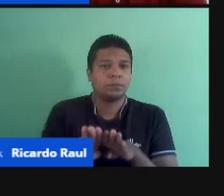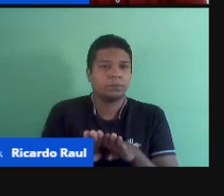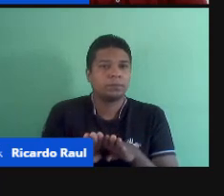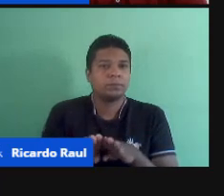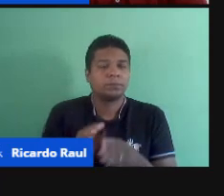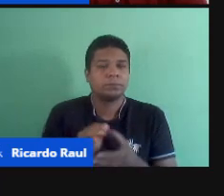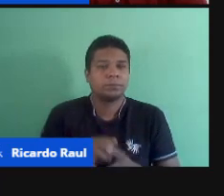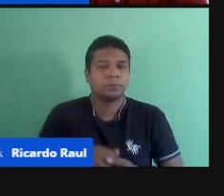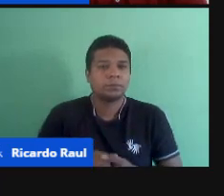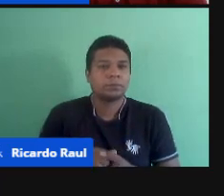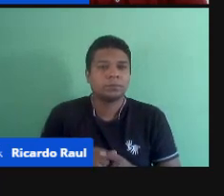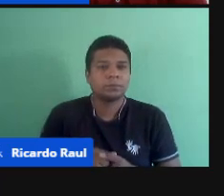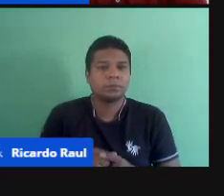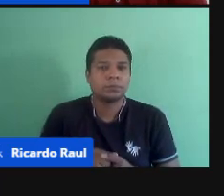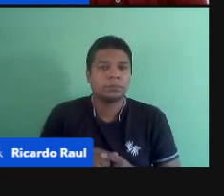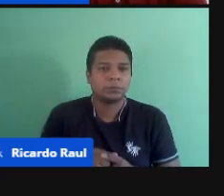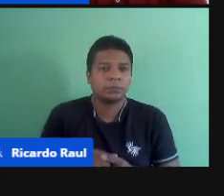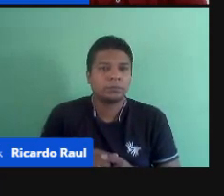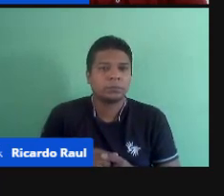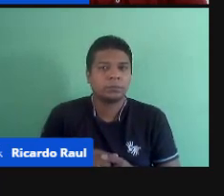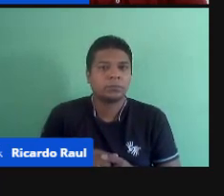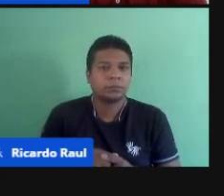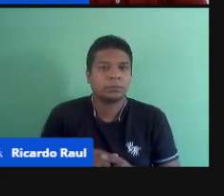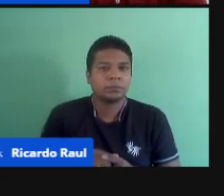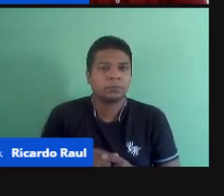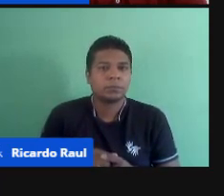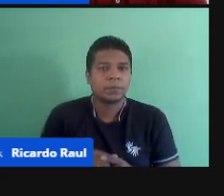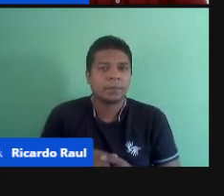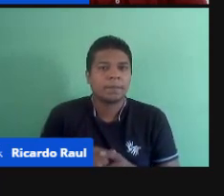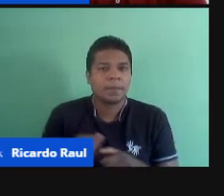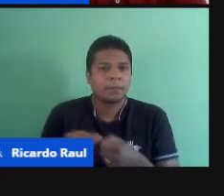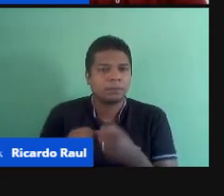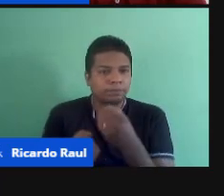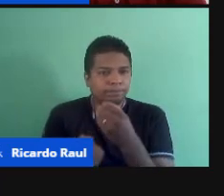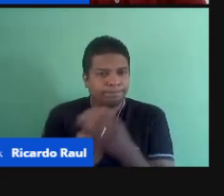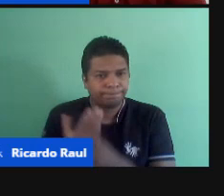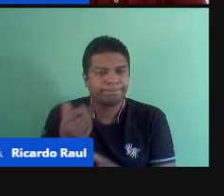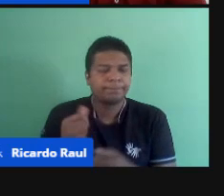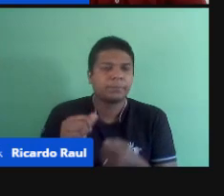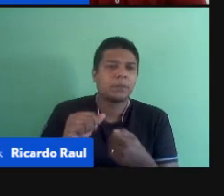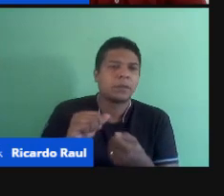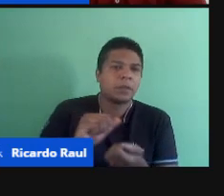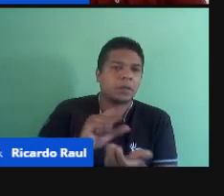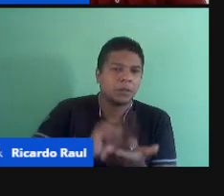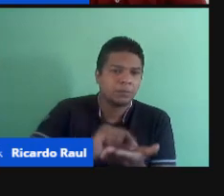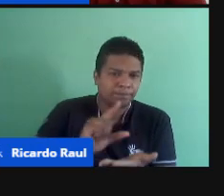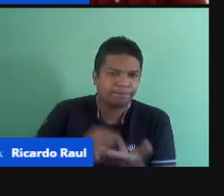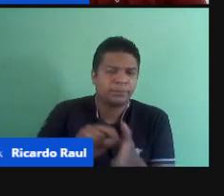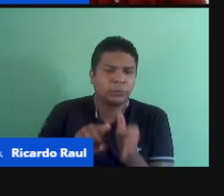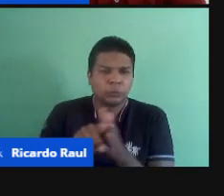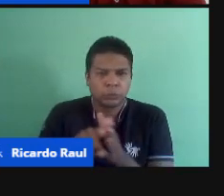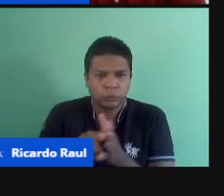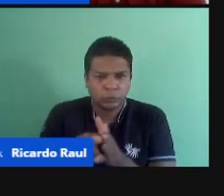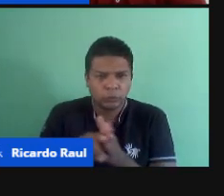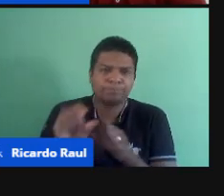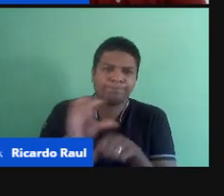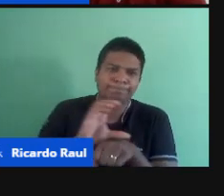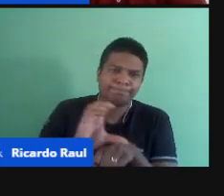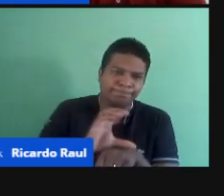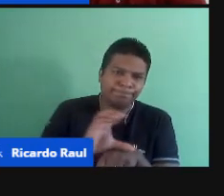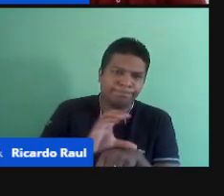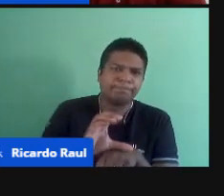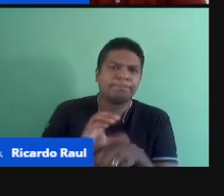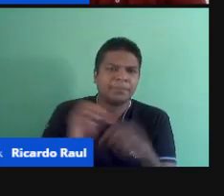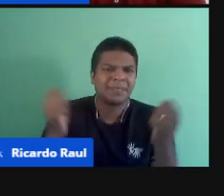gente, né, ter uma tendência pela produção científica, que é muito importante, e que eu acho que a gente tem extrema